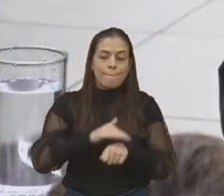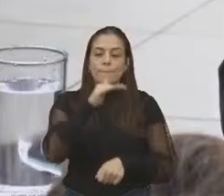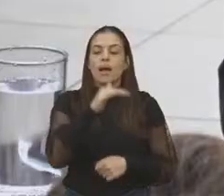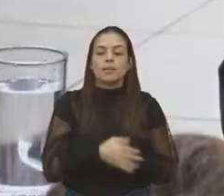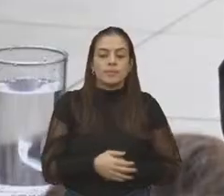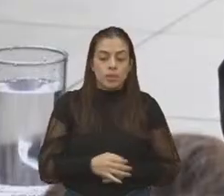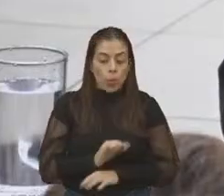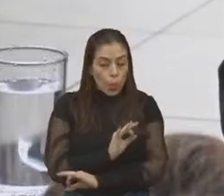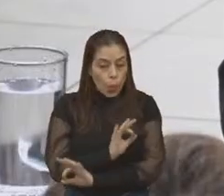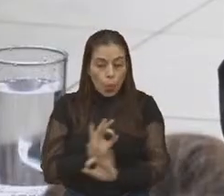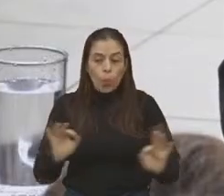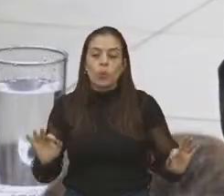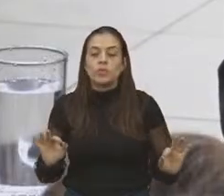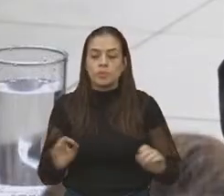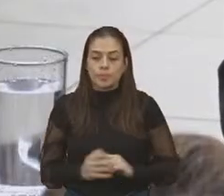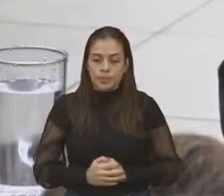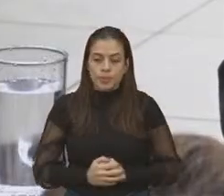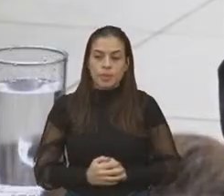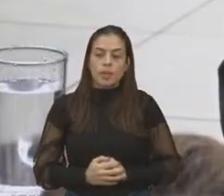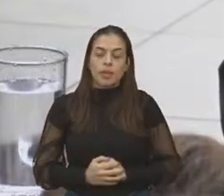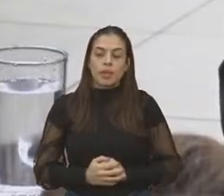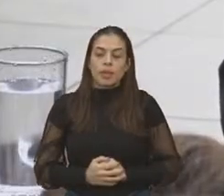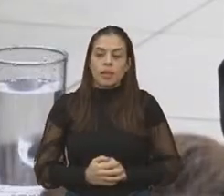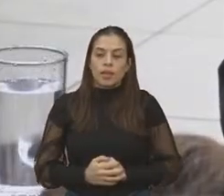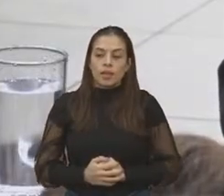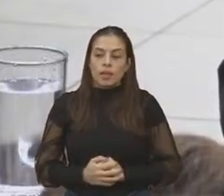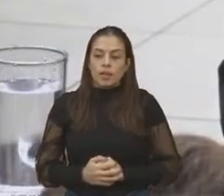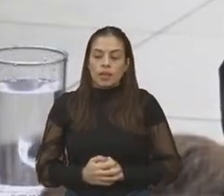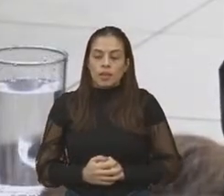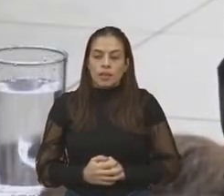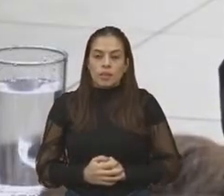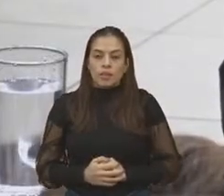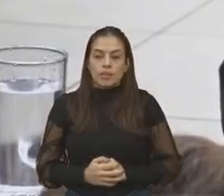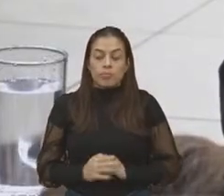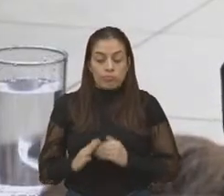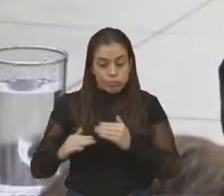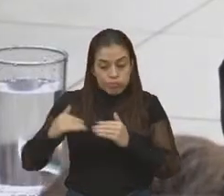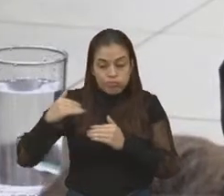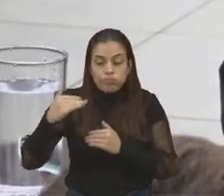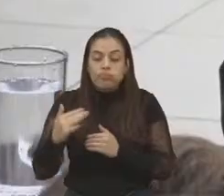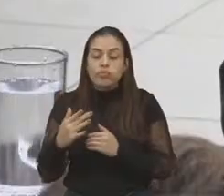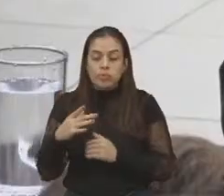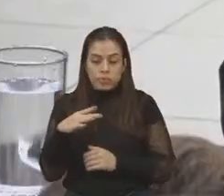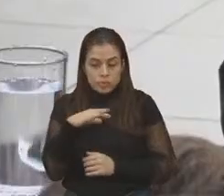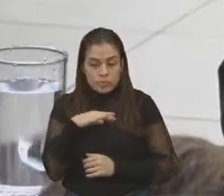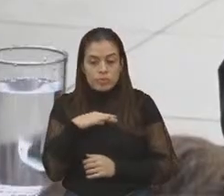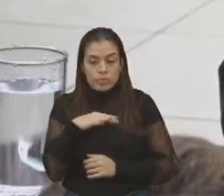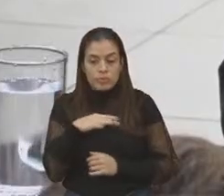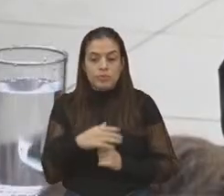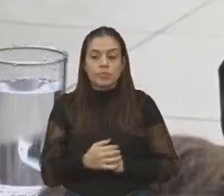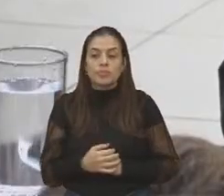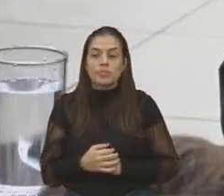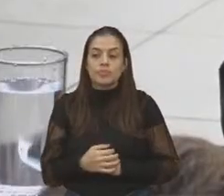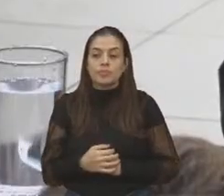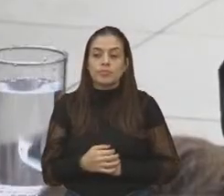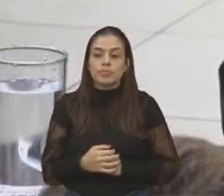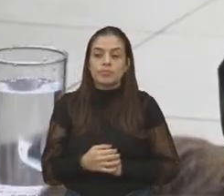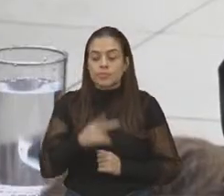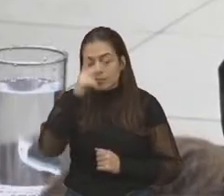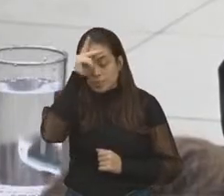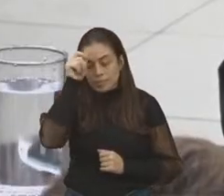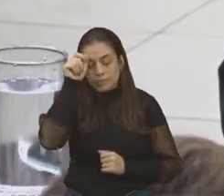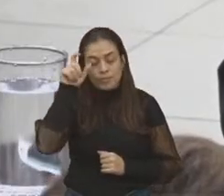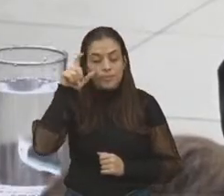aqui, o leito da Santa Casa. É um avanço para a nossa cidade, com o prefeito